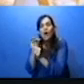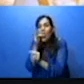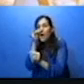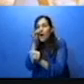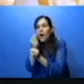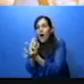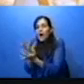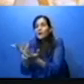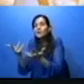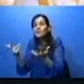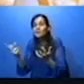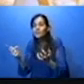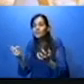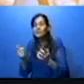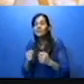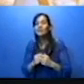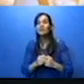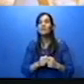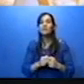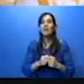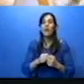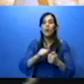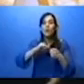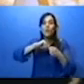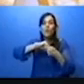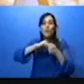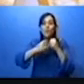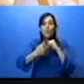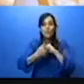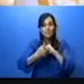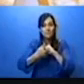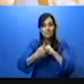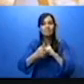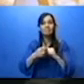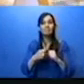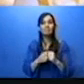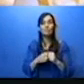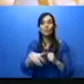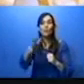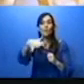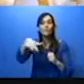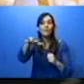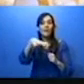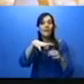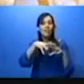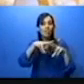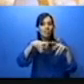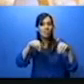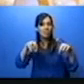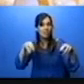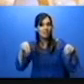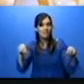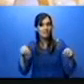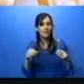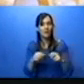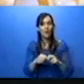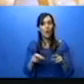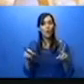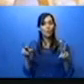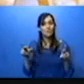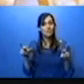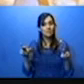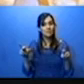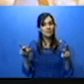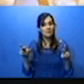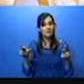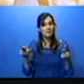bola, ele é um crustáceo do ambiente terrestre. O siri, ele fica na